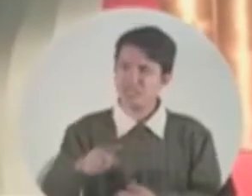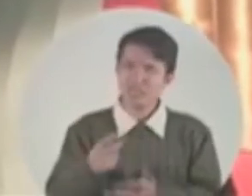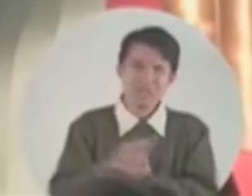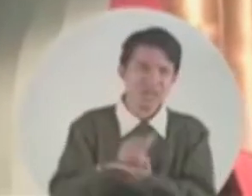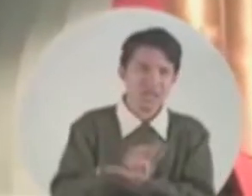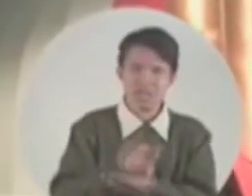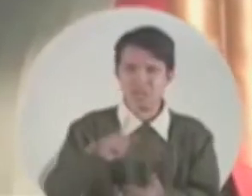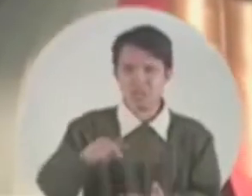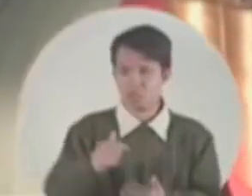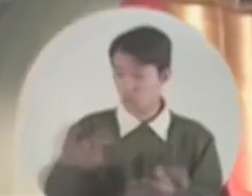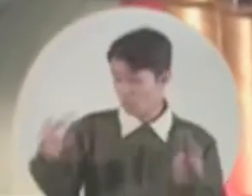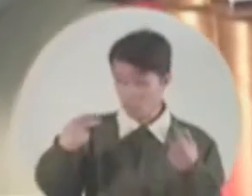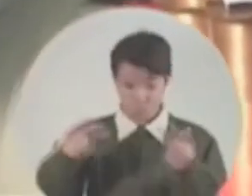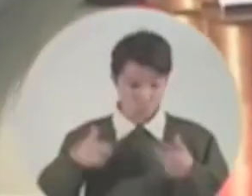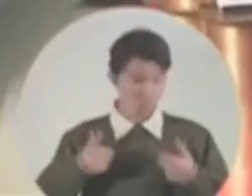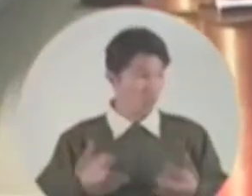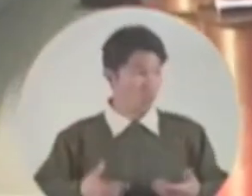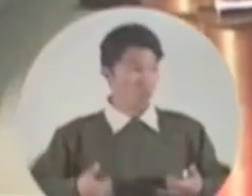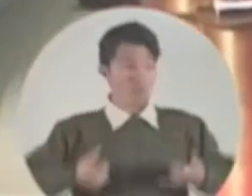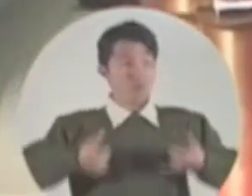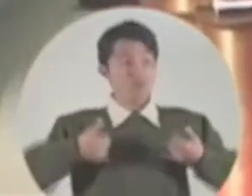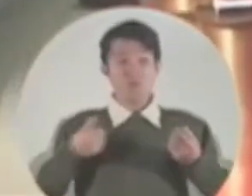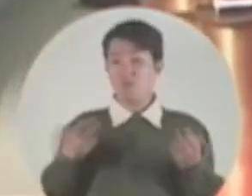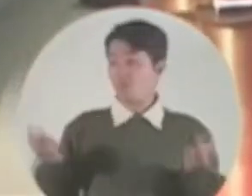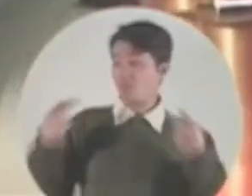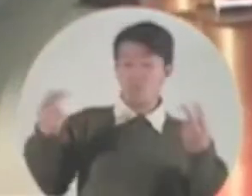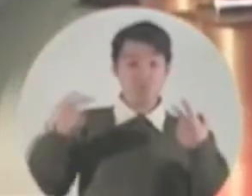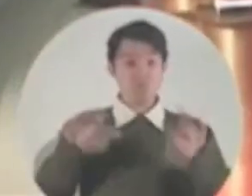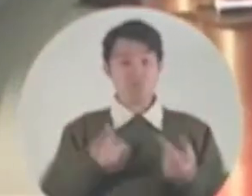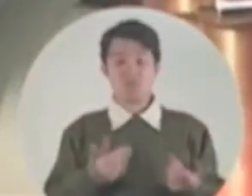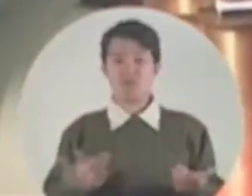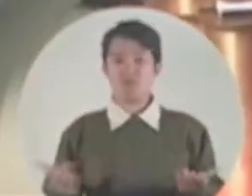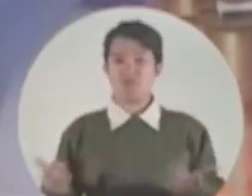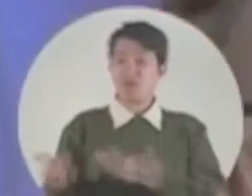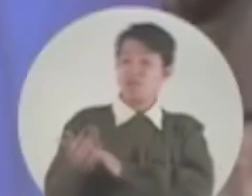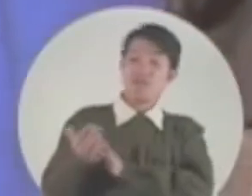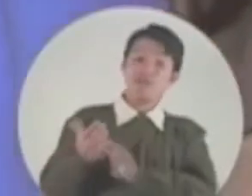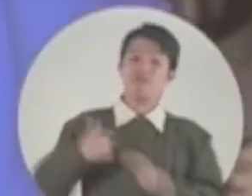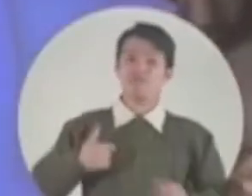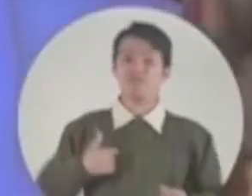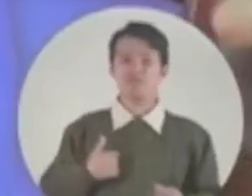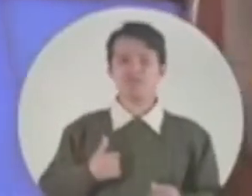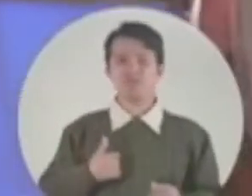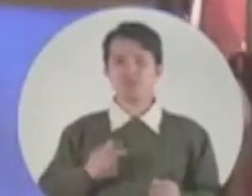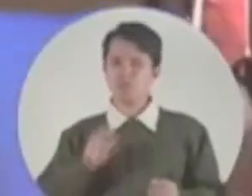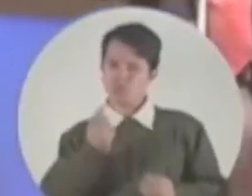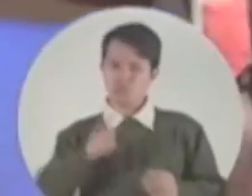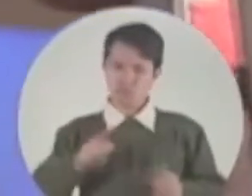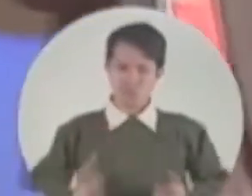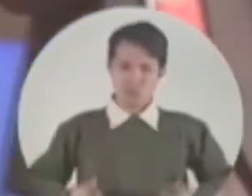Está cheio de adorador buscando aquilo que todo mundo busca aí fora: aplauso,